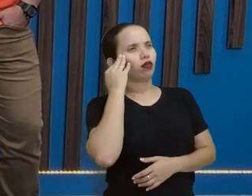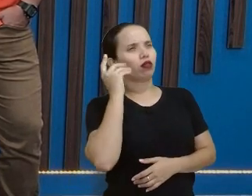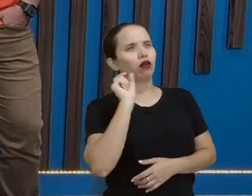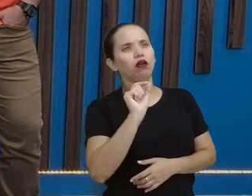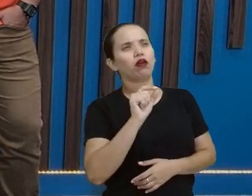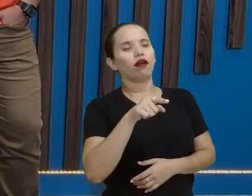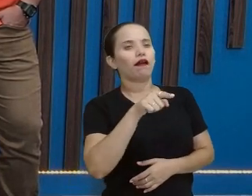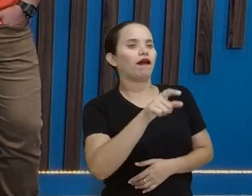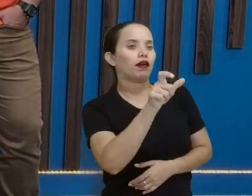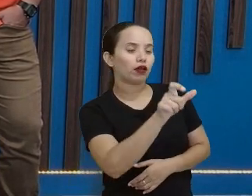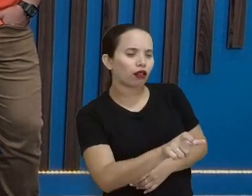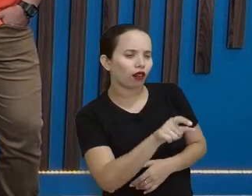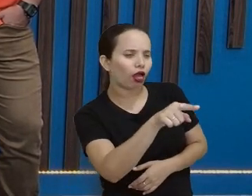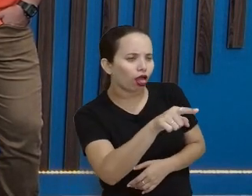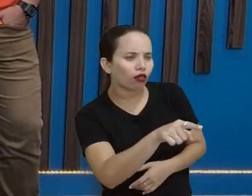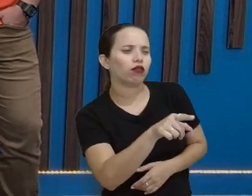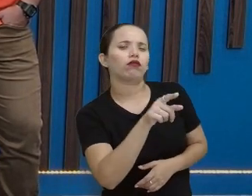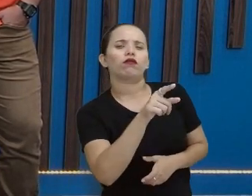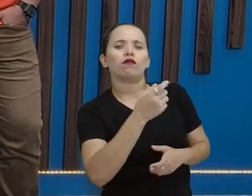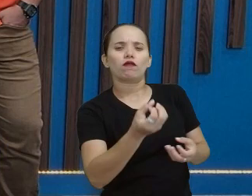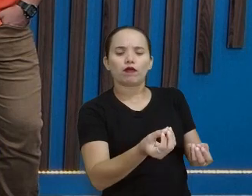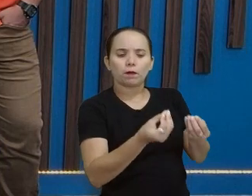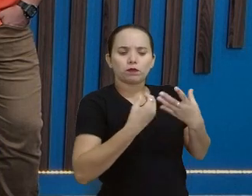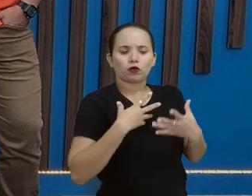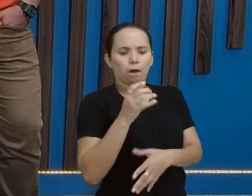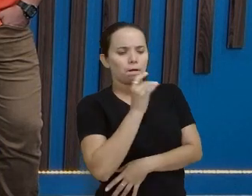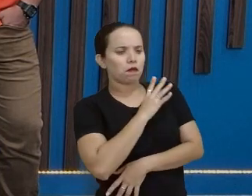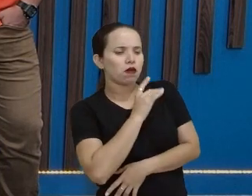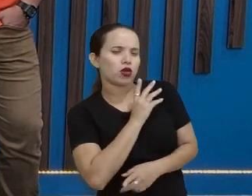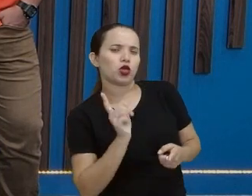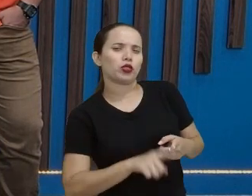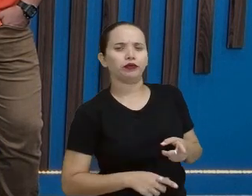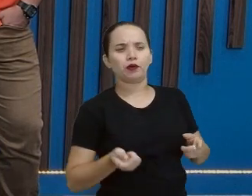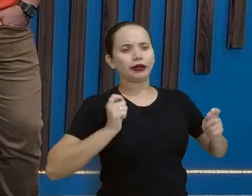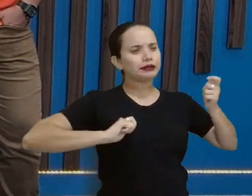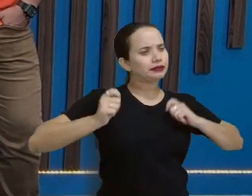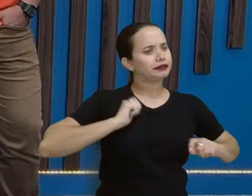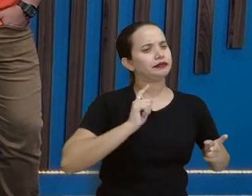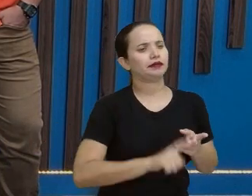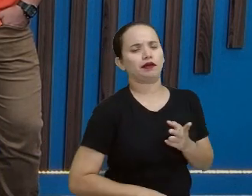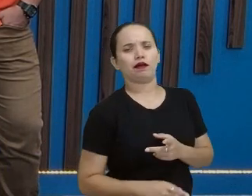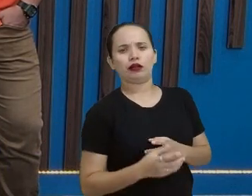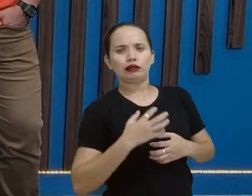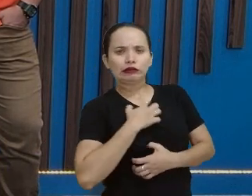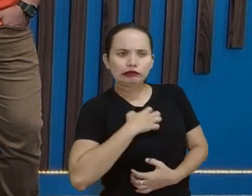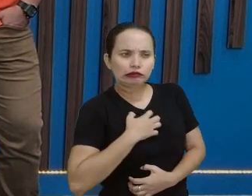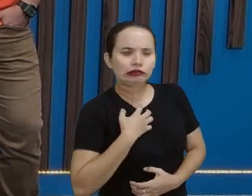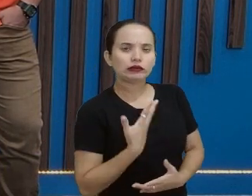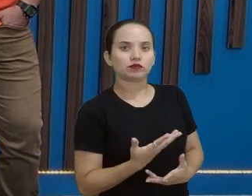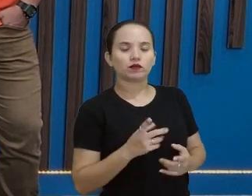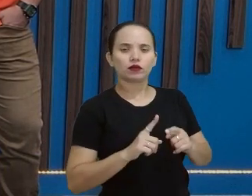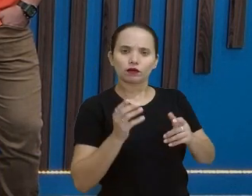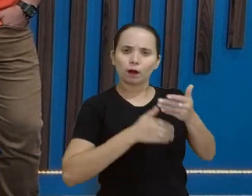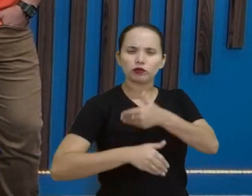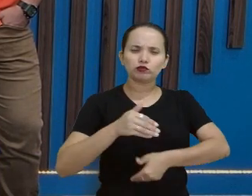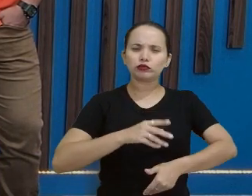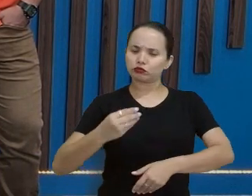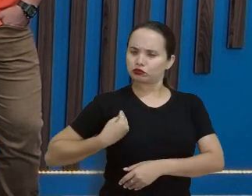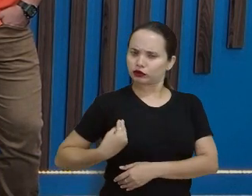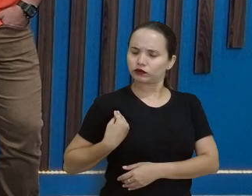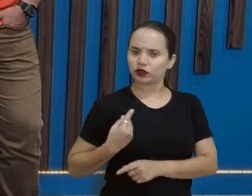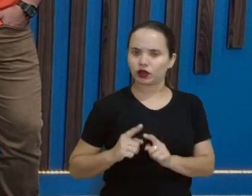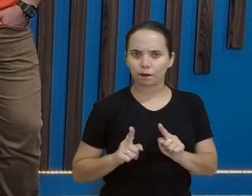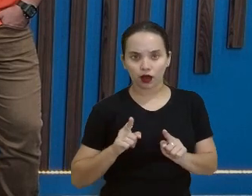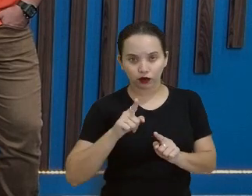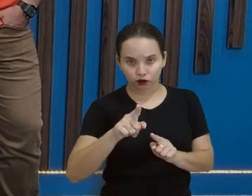gerar em mim medo, vai gerar em mim uma angústia. Faz parte, mas isso vai ser mais forte do que você. Isso